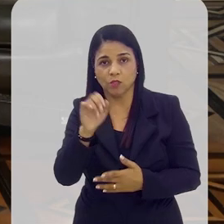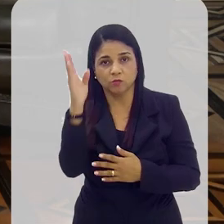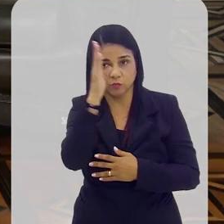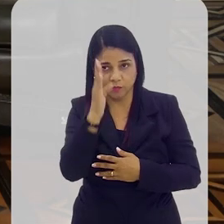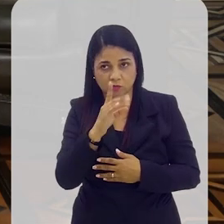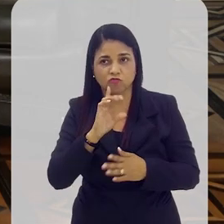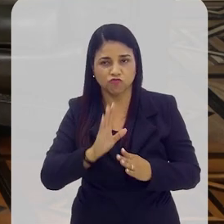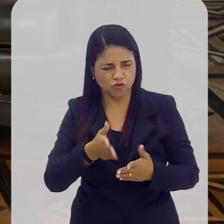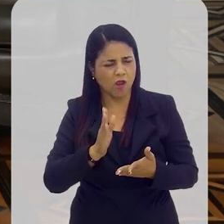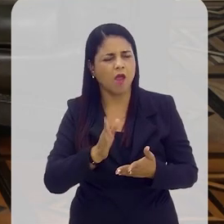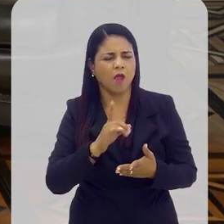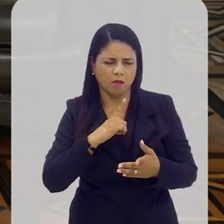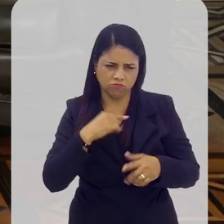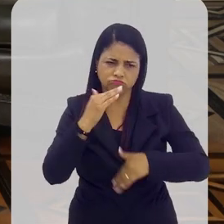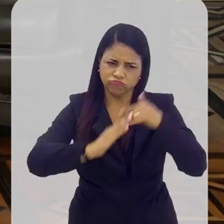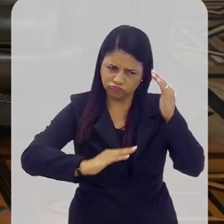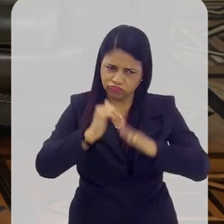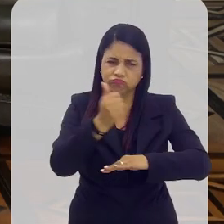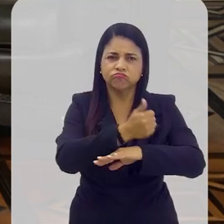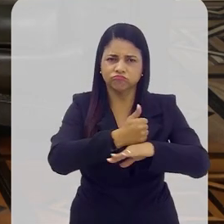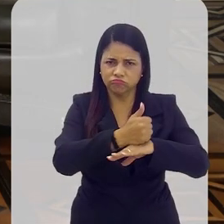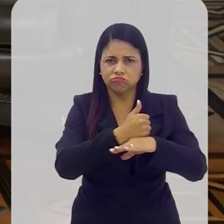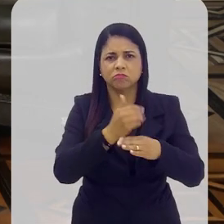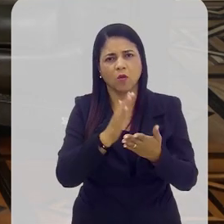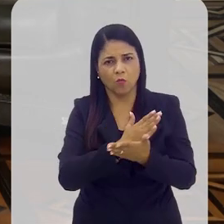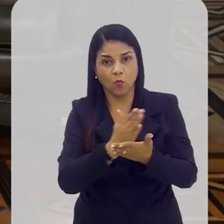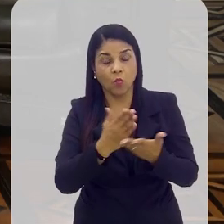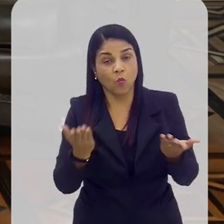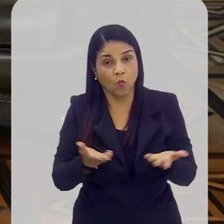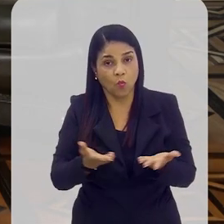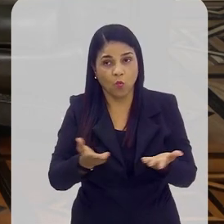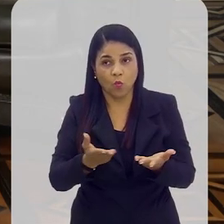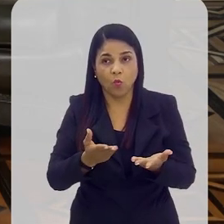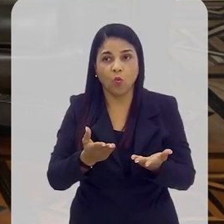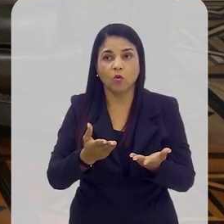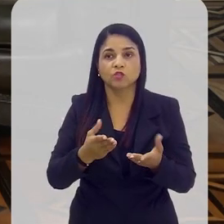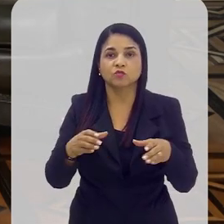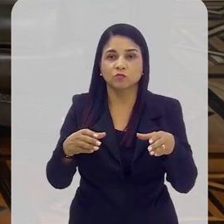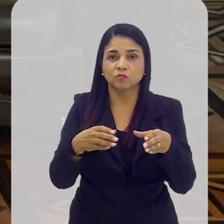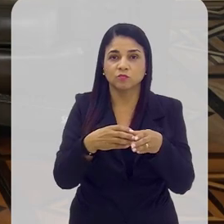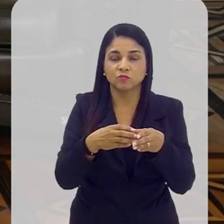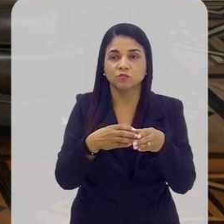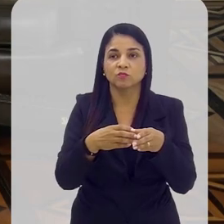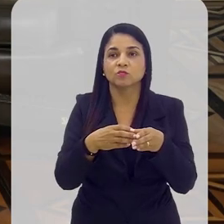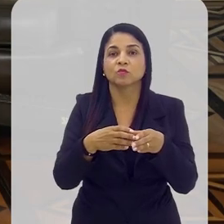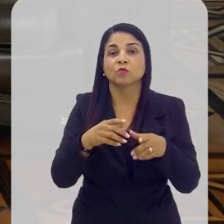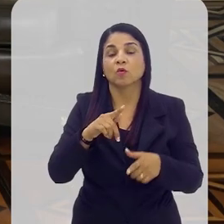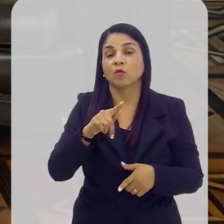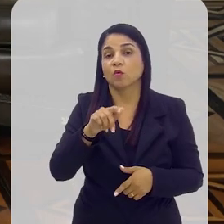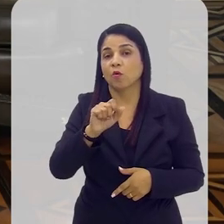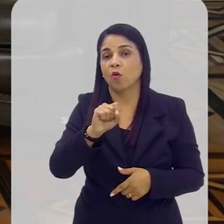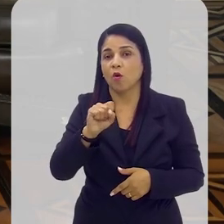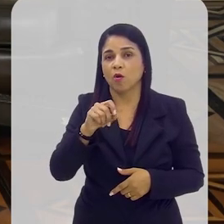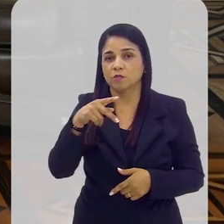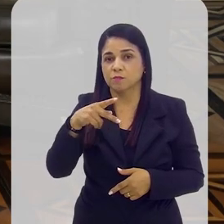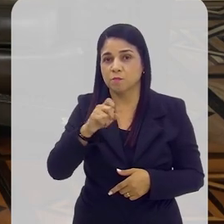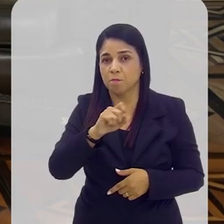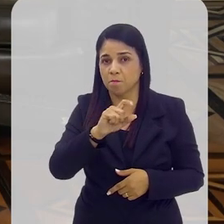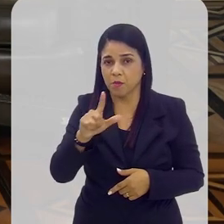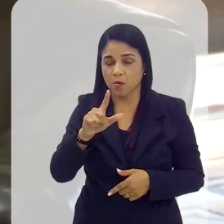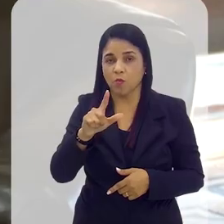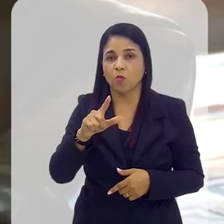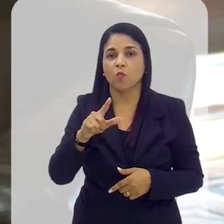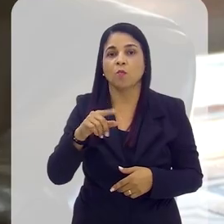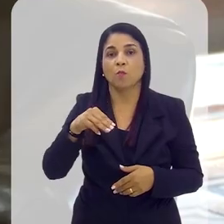Também já produzi outras gravadoras, produzo de vez em quando, mas hoje eu faço parte do casting da Central Gospel Music, do